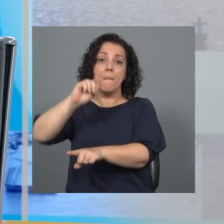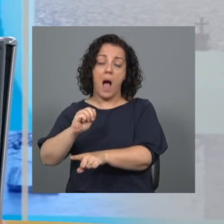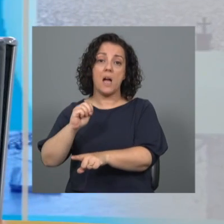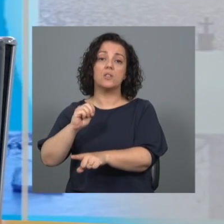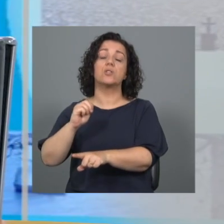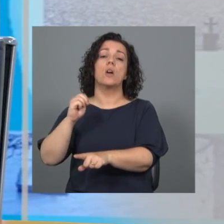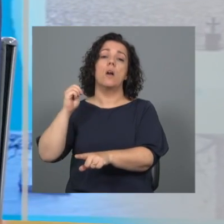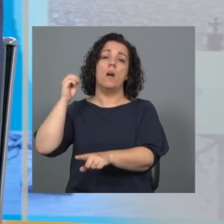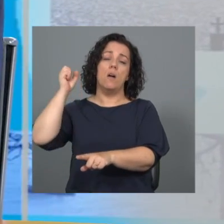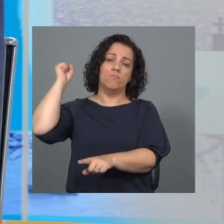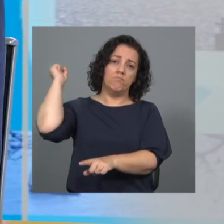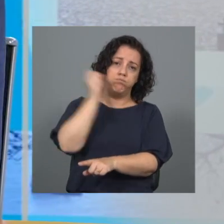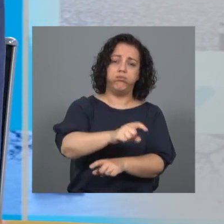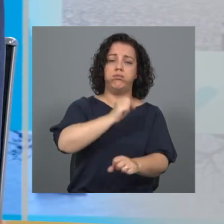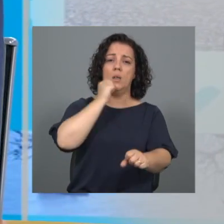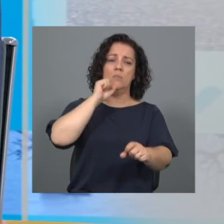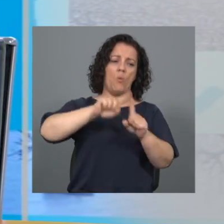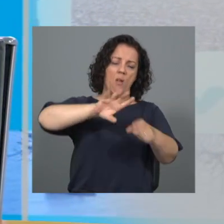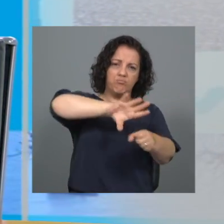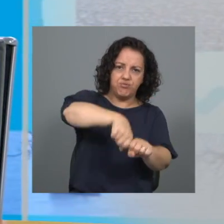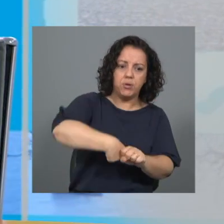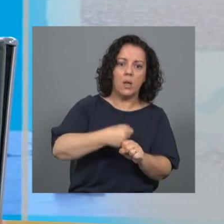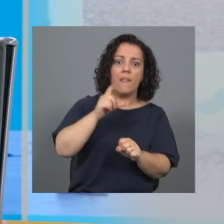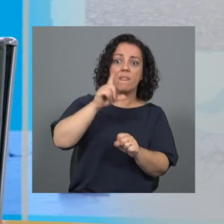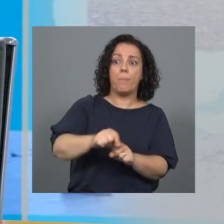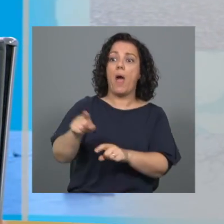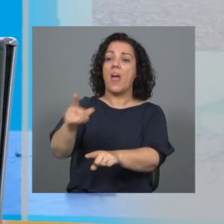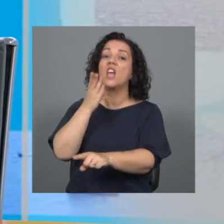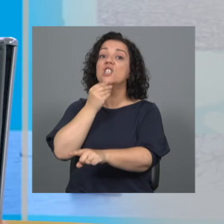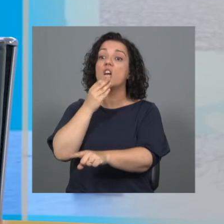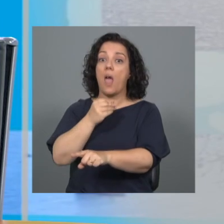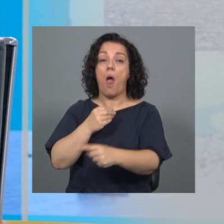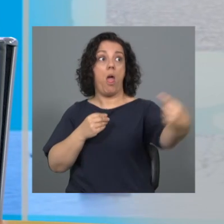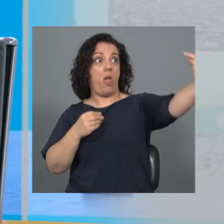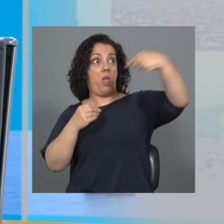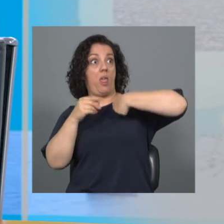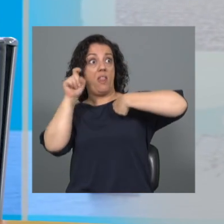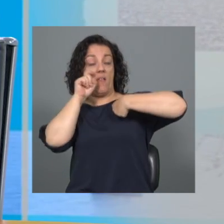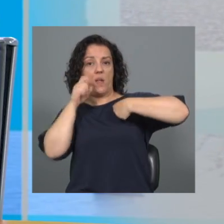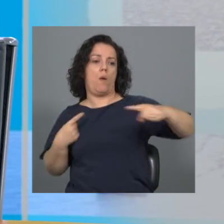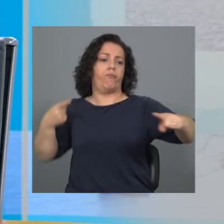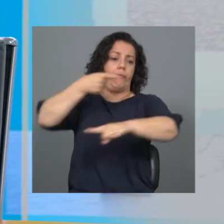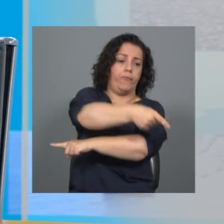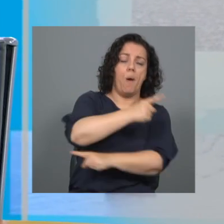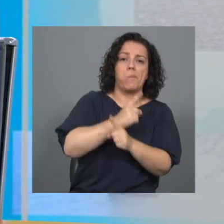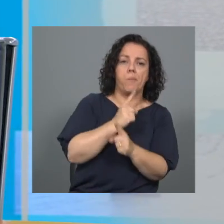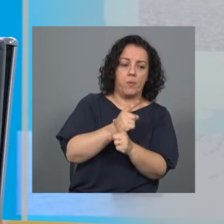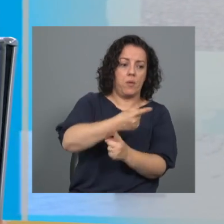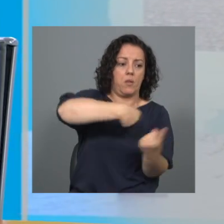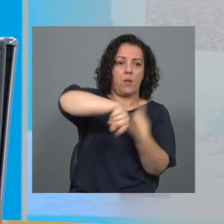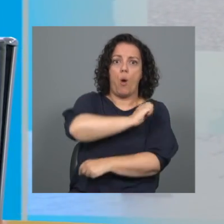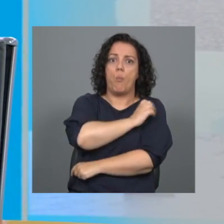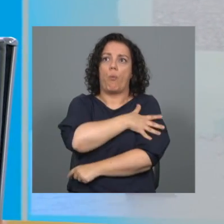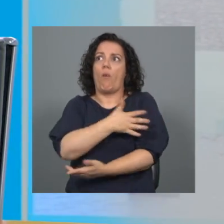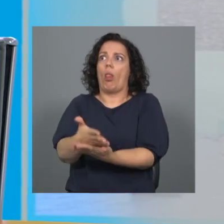pelo Hamas, que é um grupo terrível, e também pelos ataques israelitas. Isto levou a uma situação